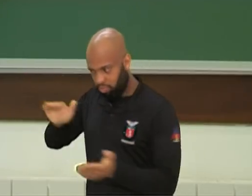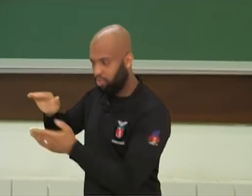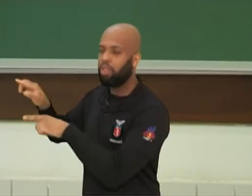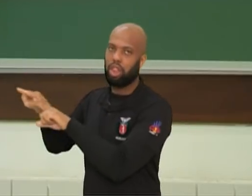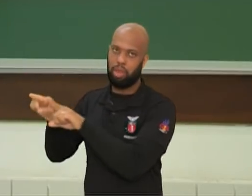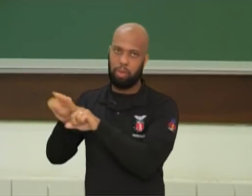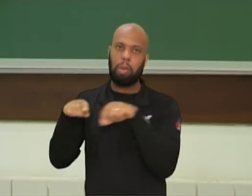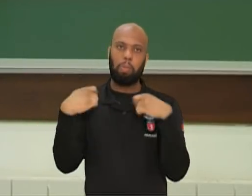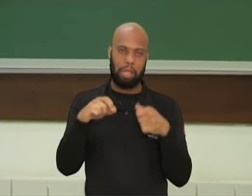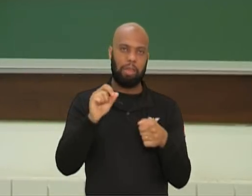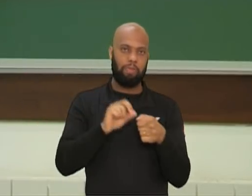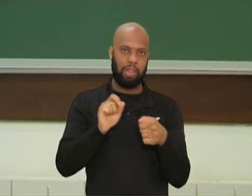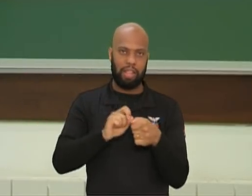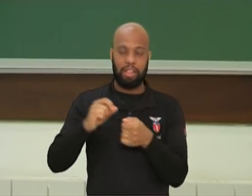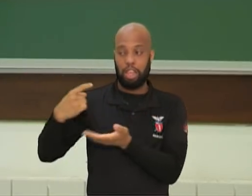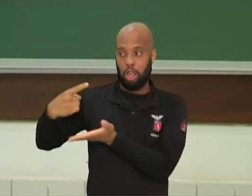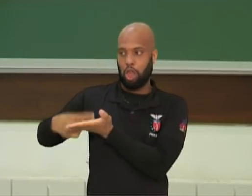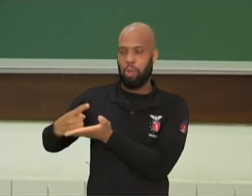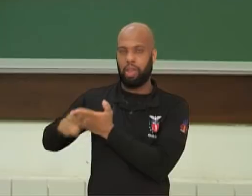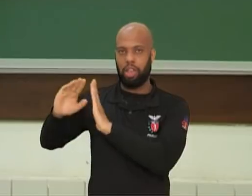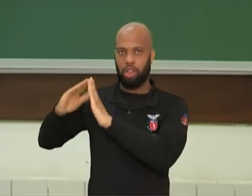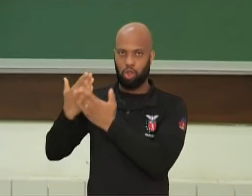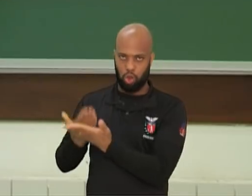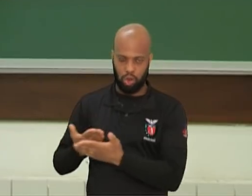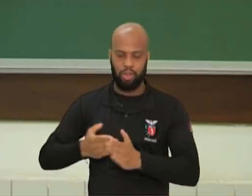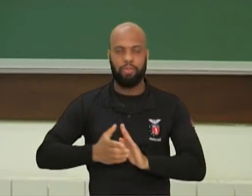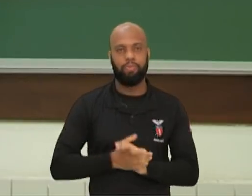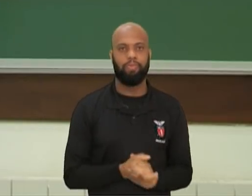Então vamos para a temática da nossa aula de hoje.